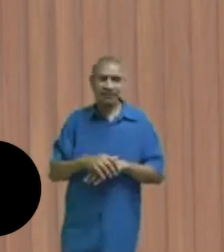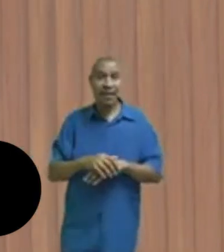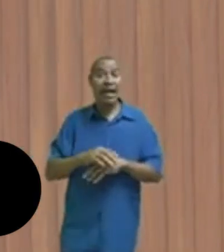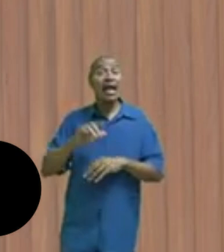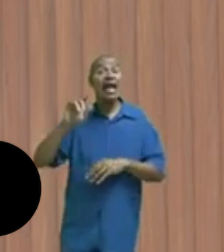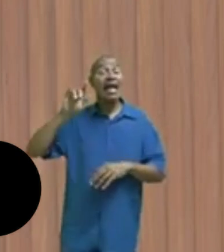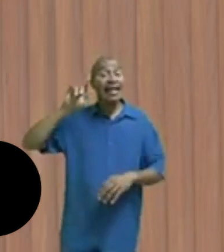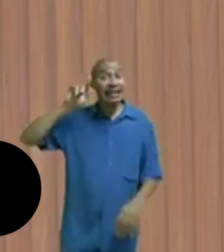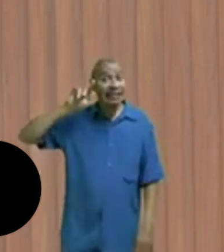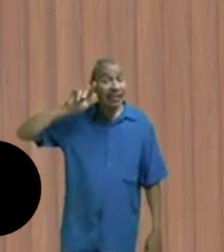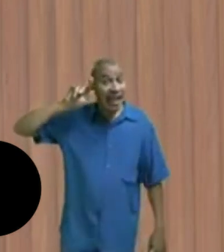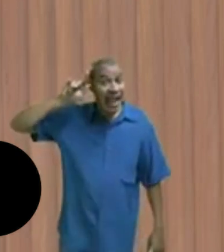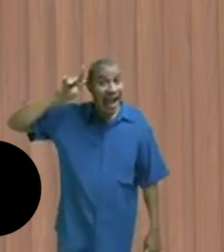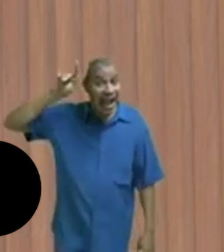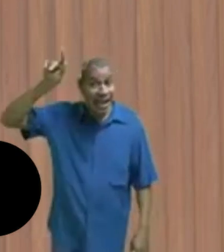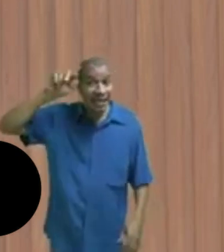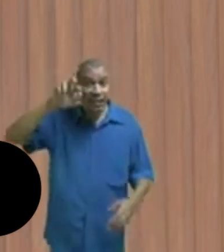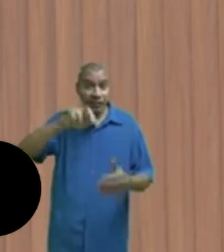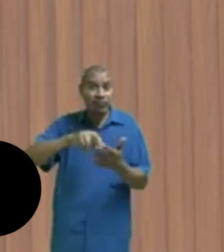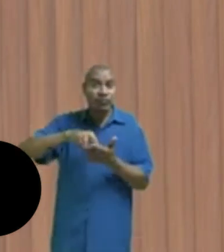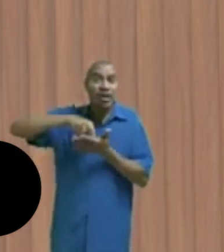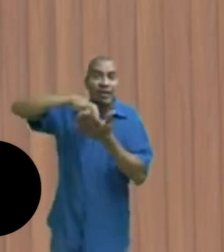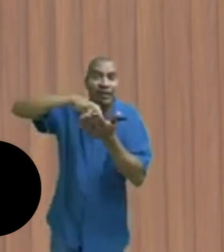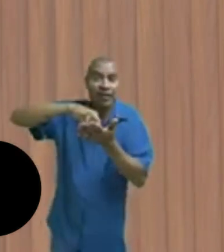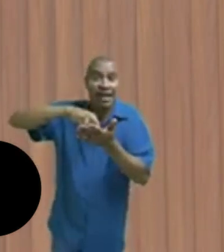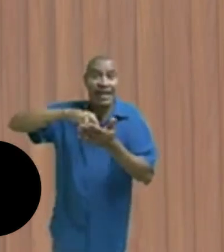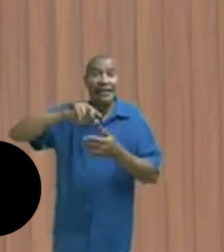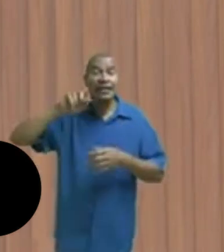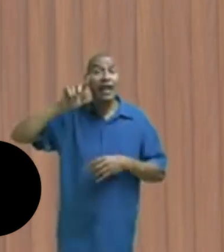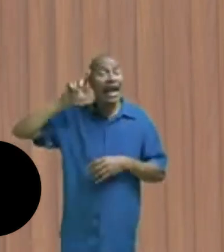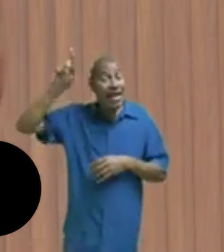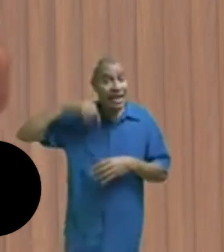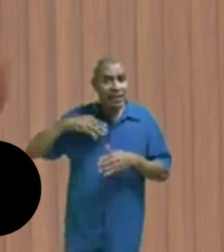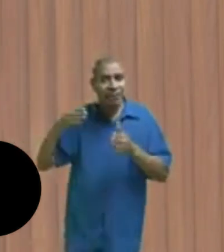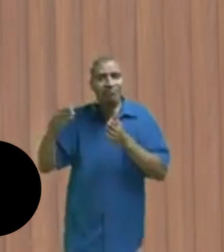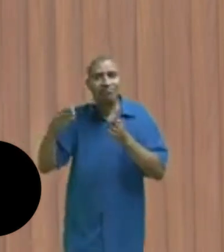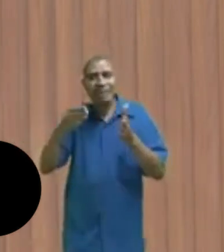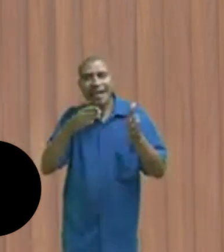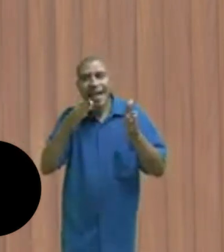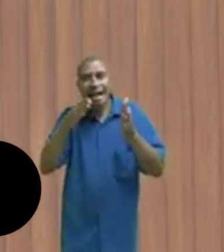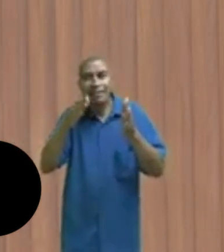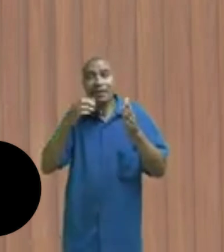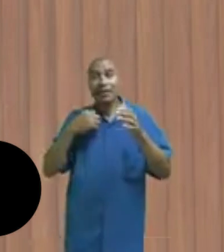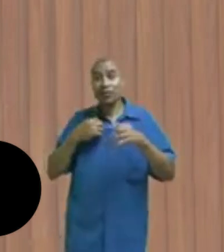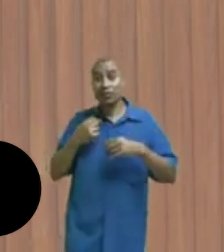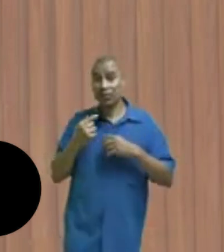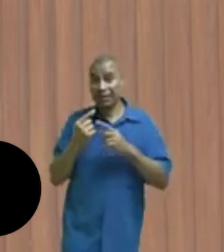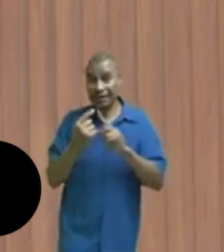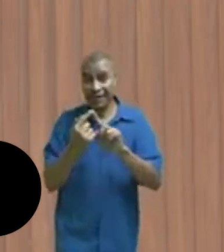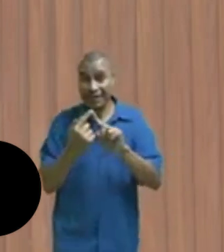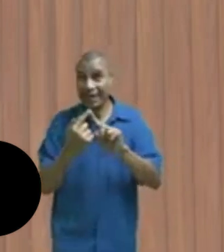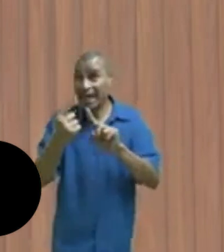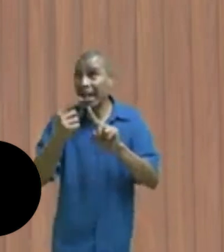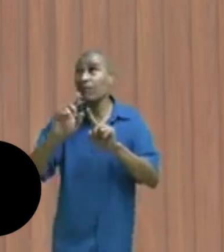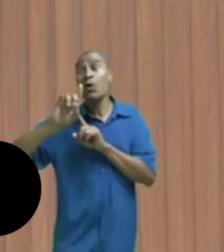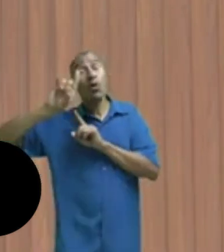Ele é a encarnação do Criador. Ele é o caminho que leva para Deus. Ele é a